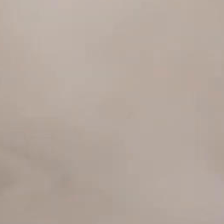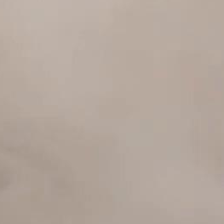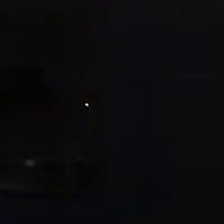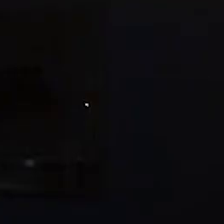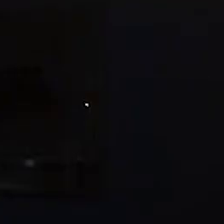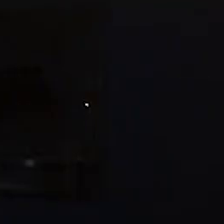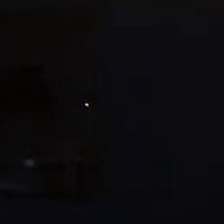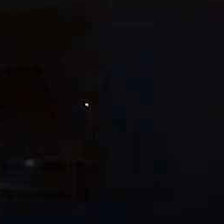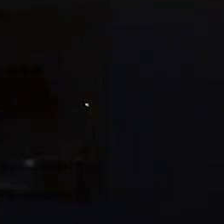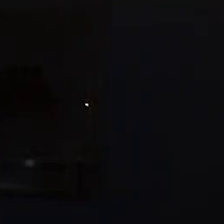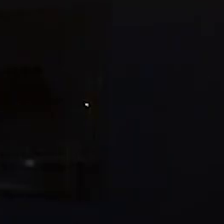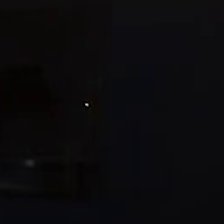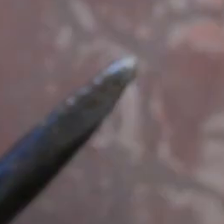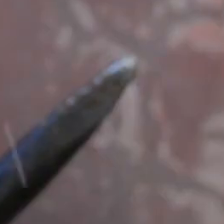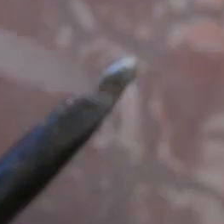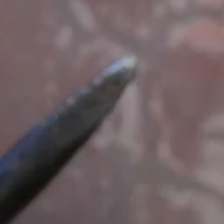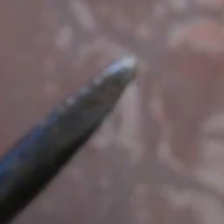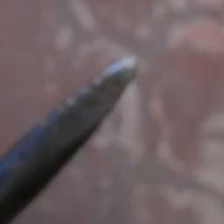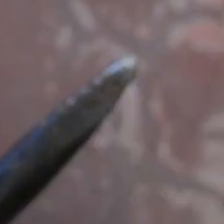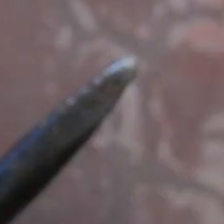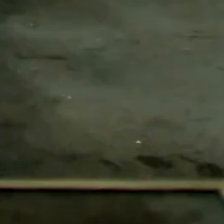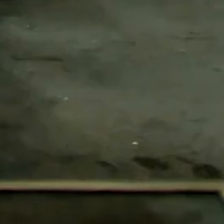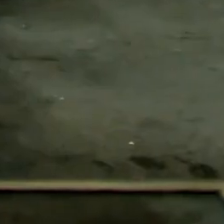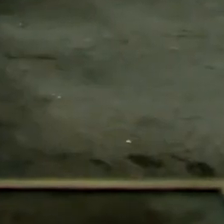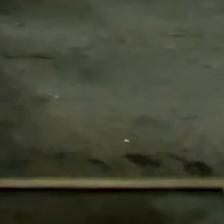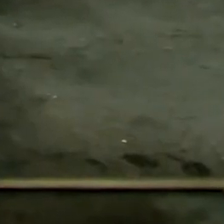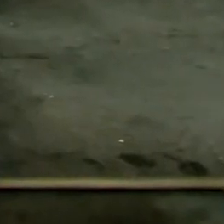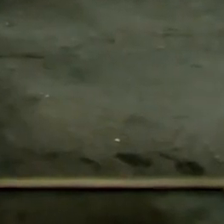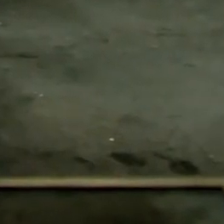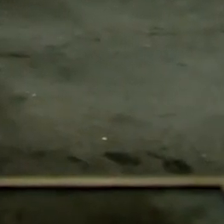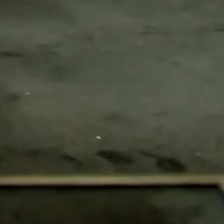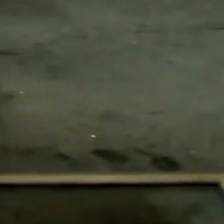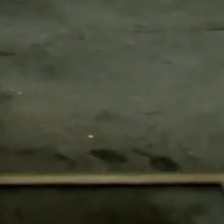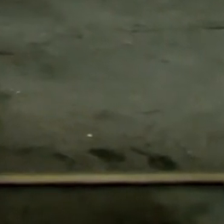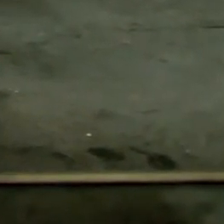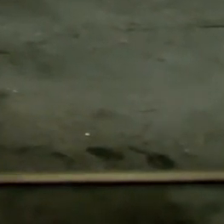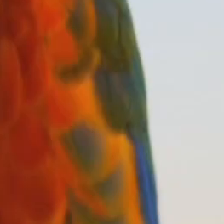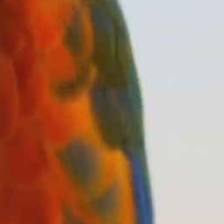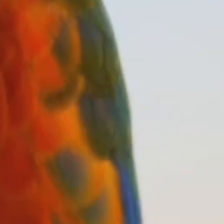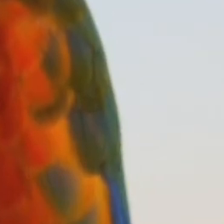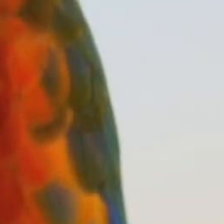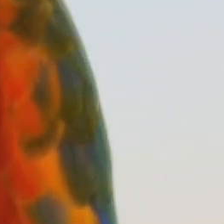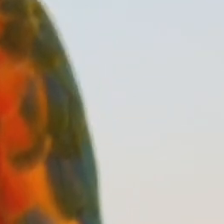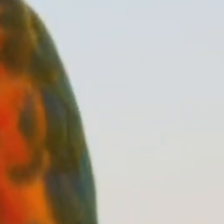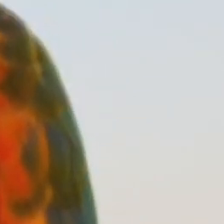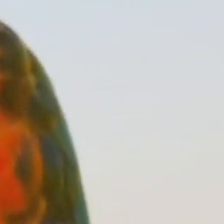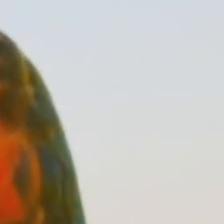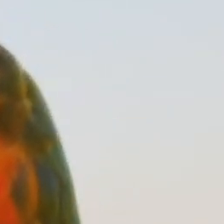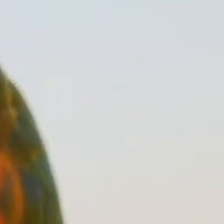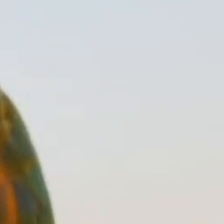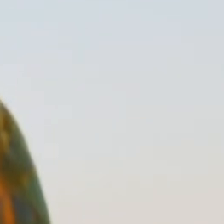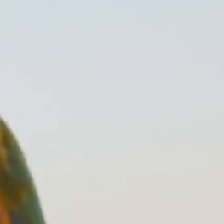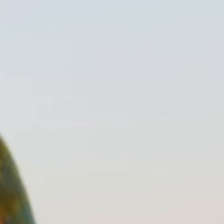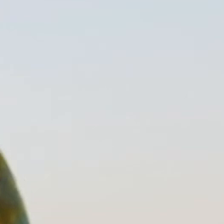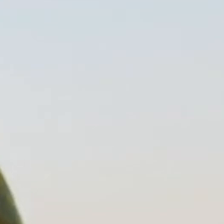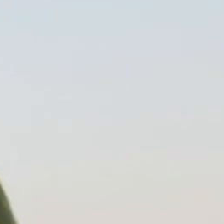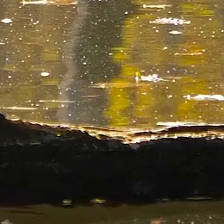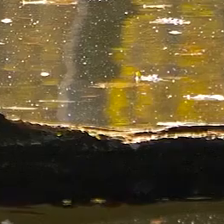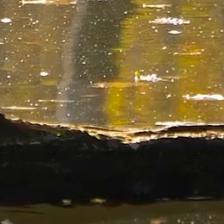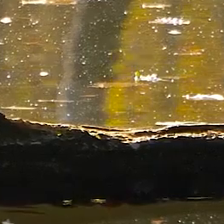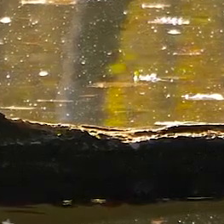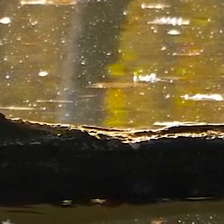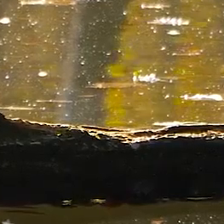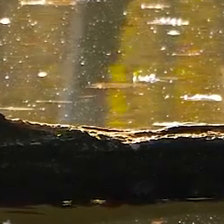humana. Os principais problemas enfrentados diante da deterioração do meio ambiente são: extinção das espécies